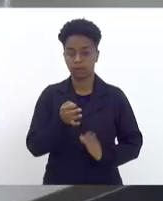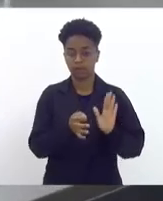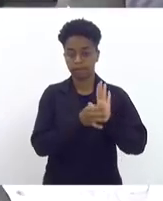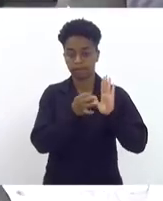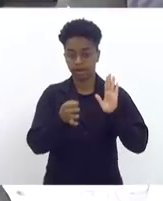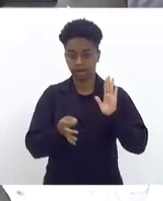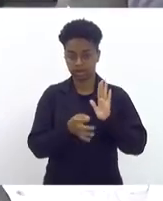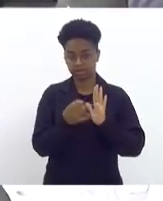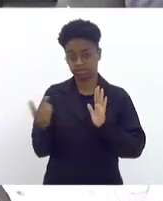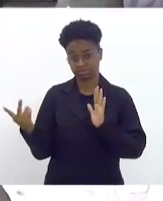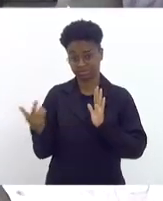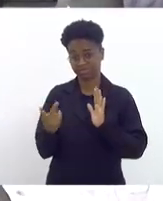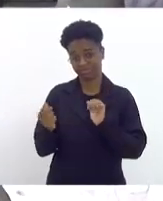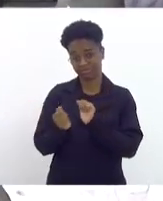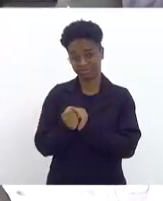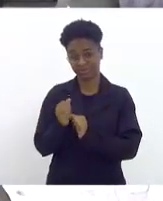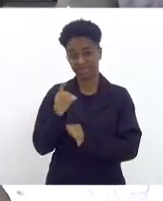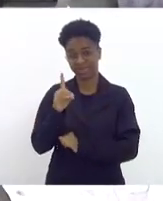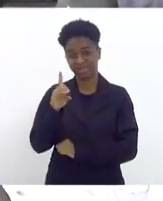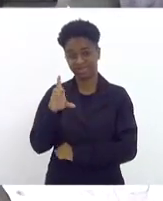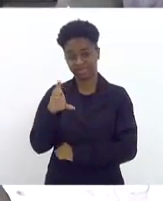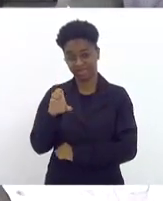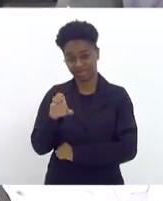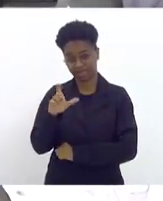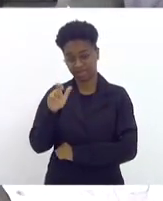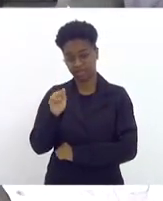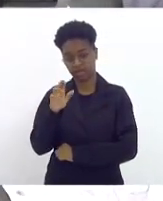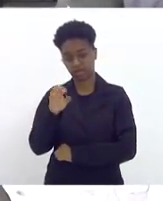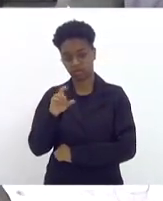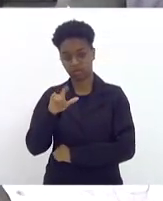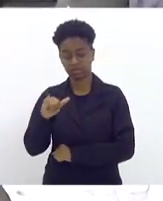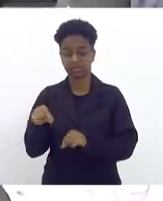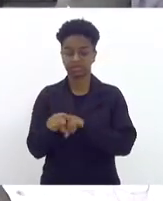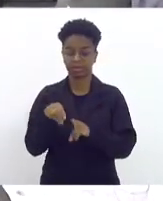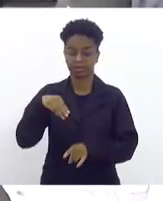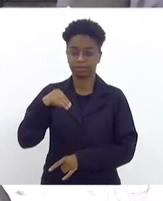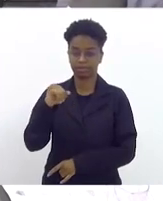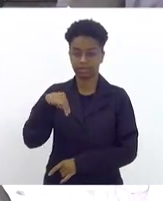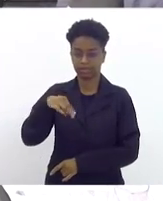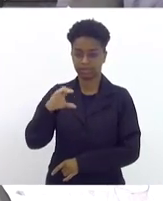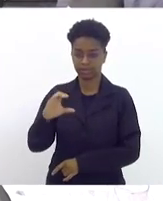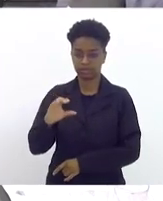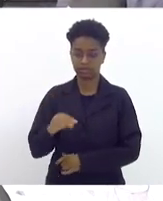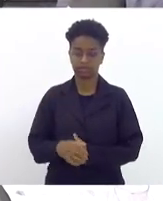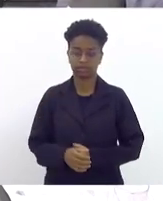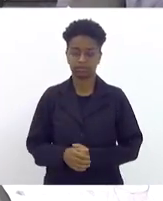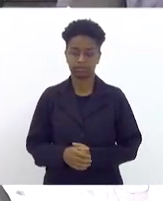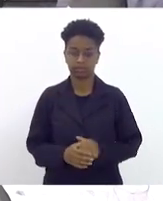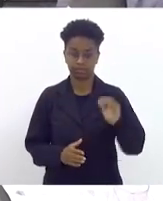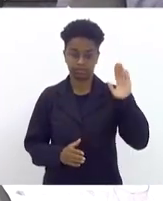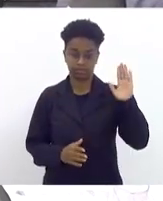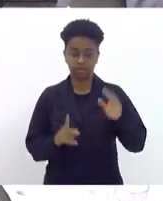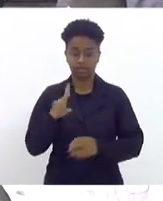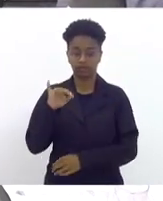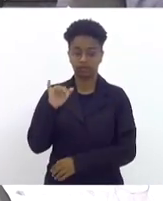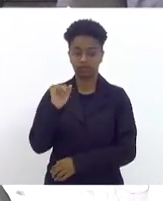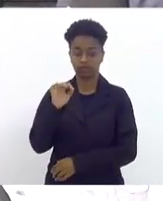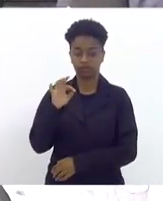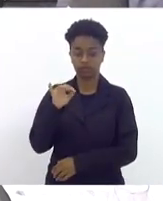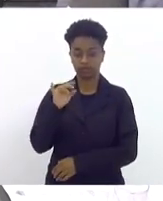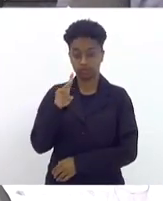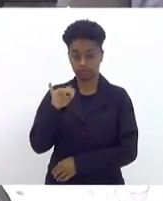conjunto do deputado delaroli Deputado mink passo ao item Deputado Victor Júnior Parabéns